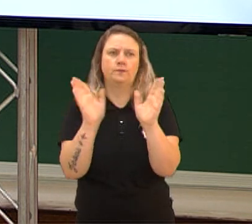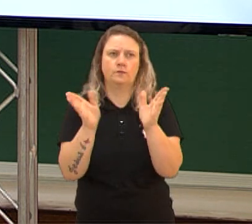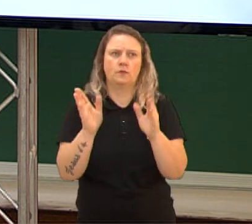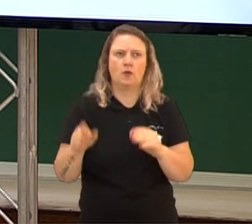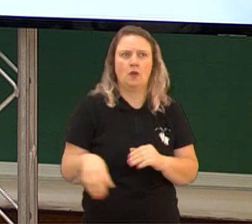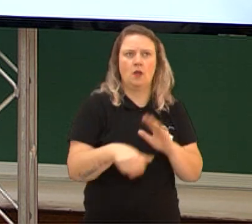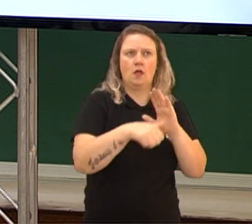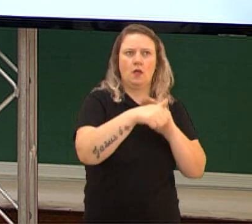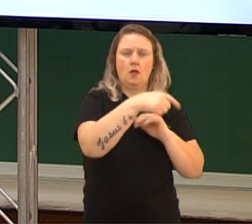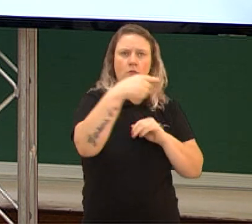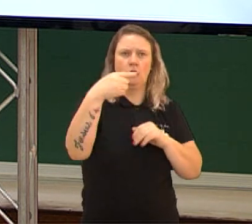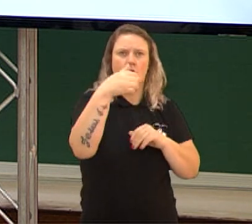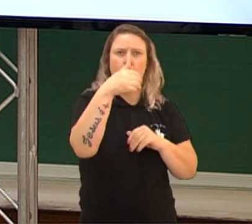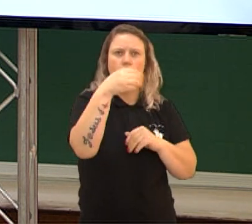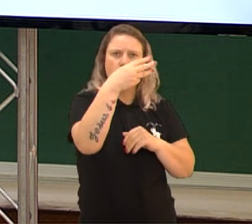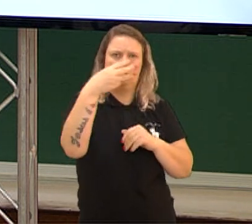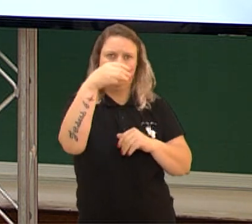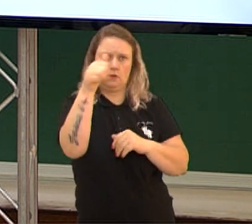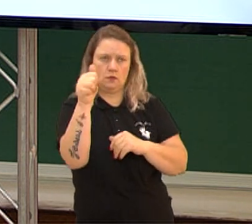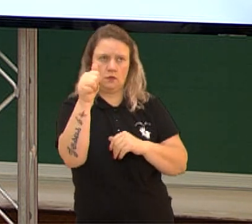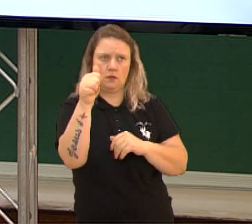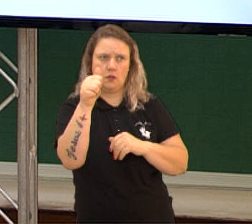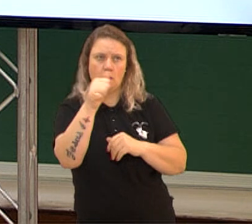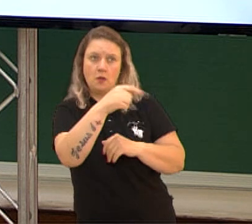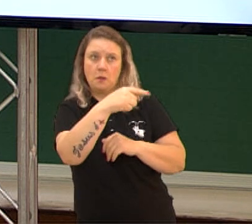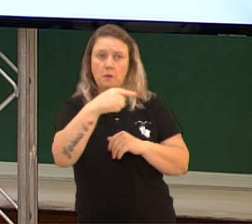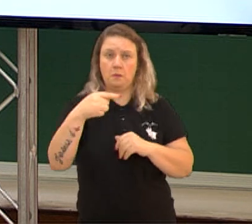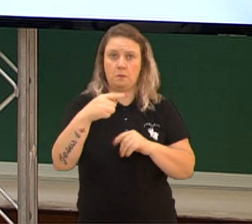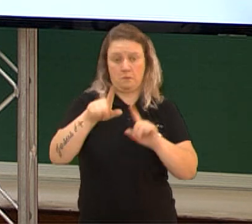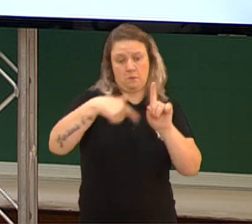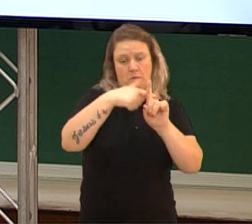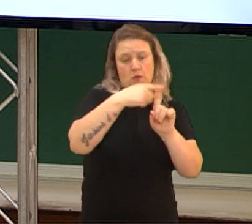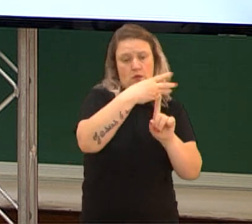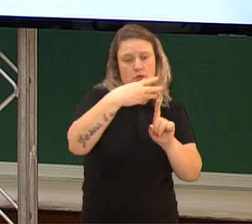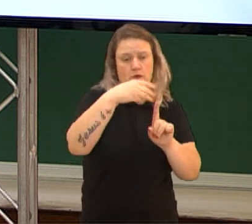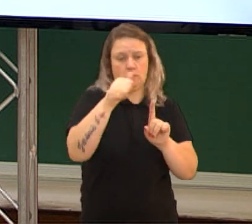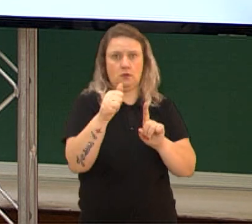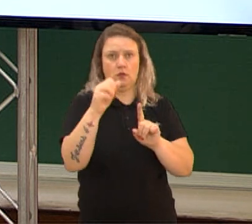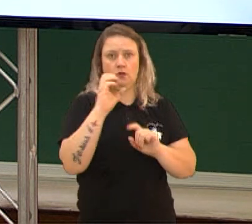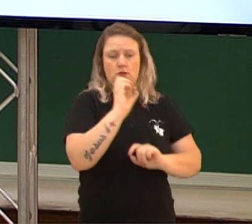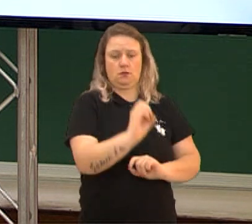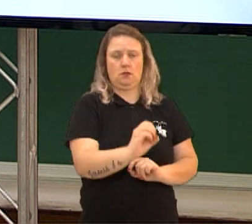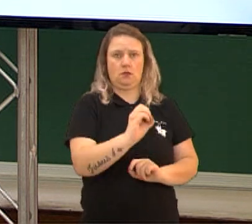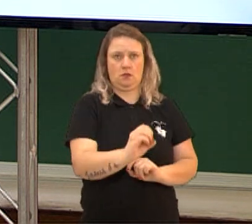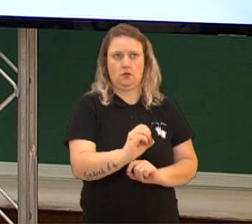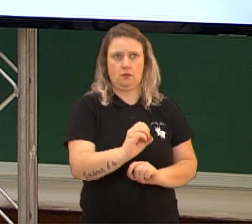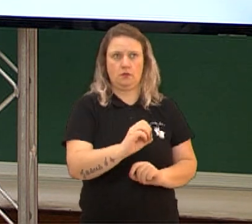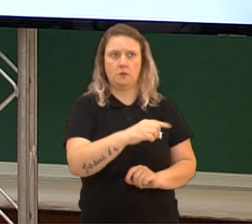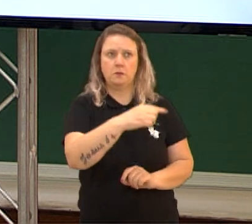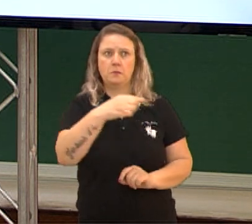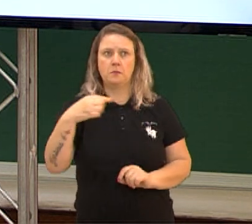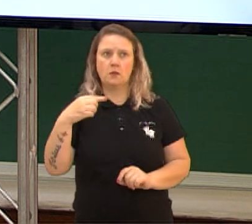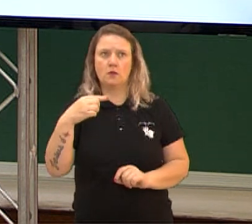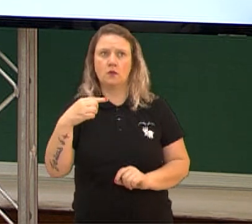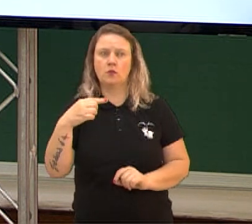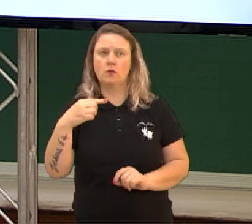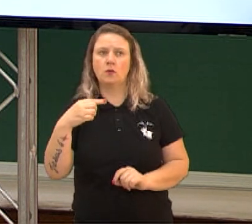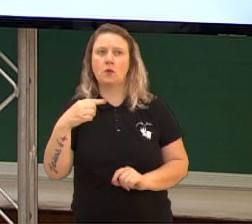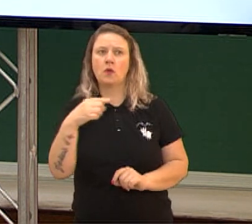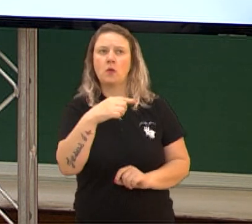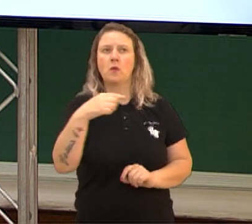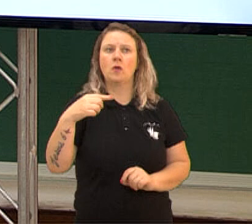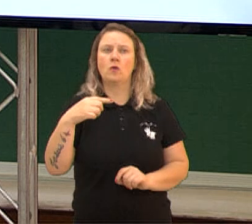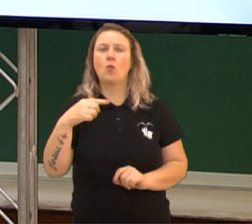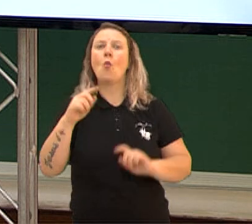mais 3A fica 0. Menos 12B com mais 3B fica menos 9B. Professor, eu não podia ter somado